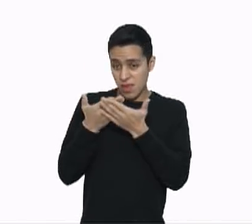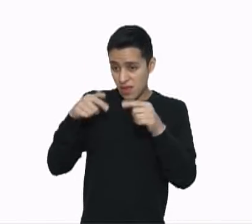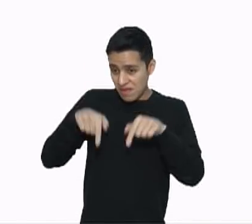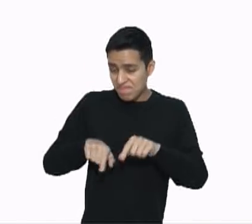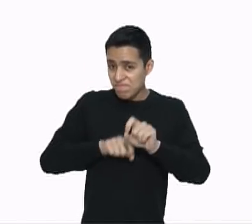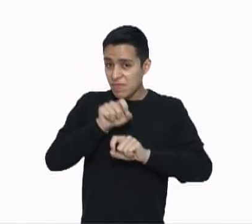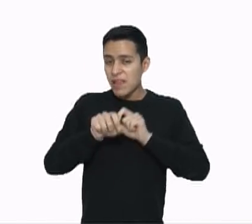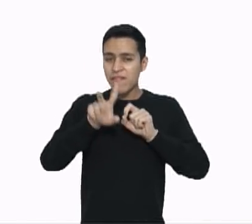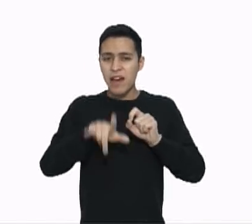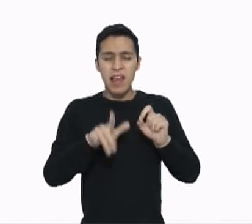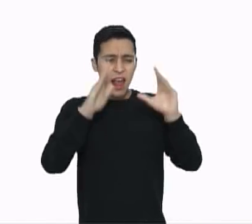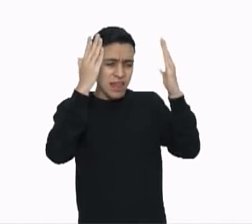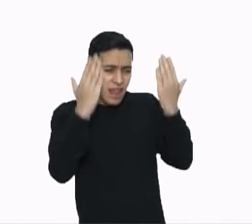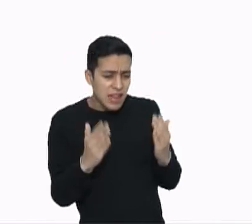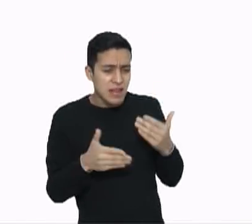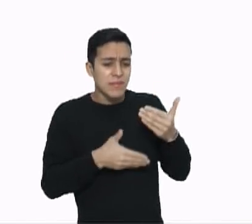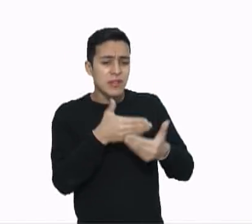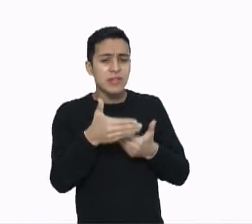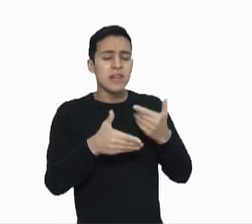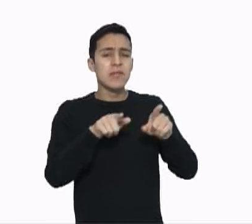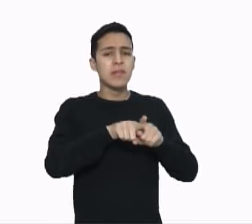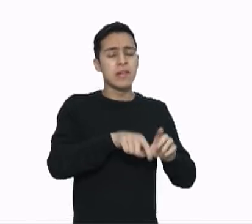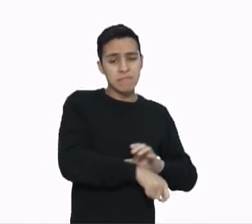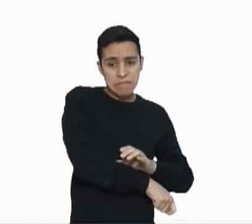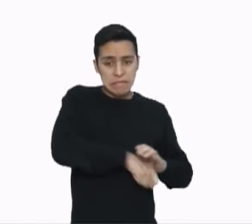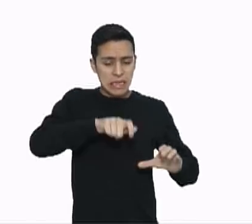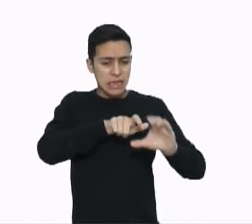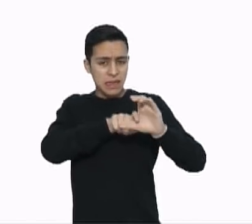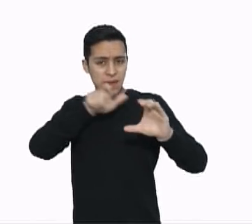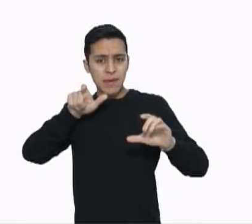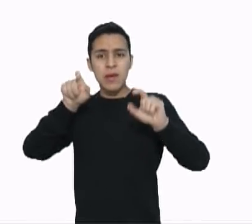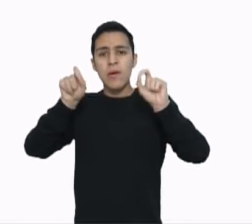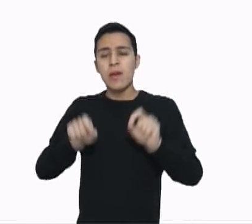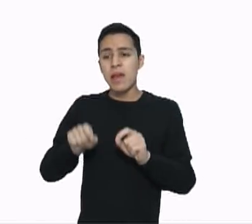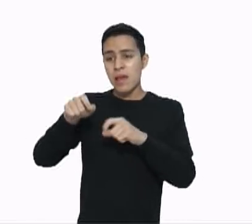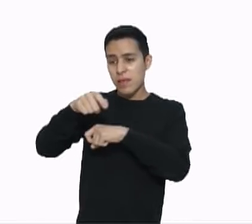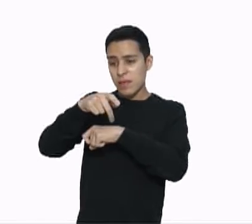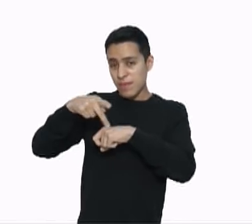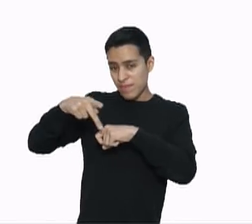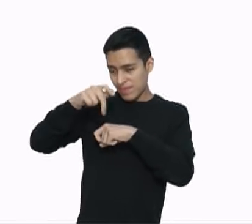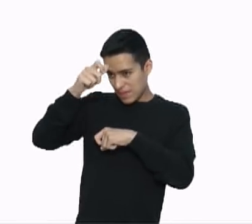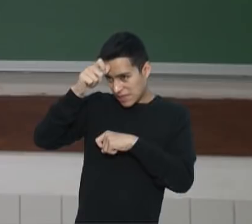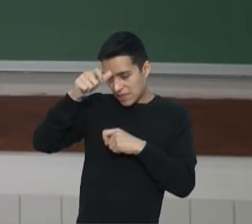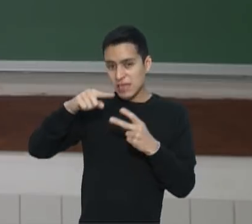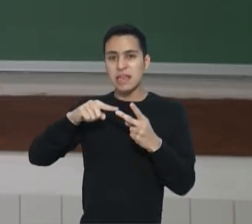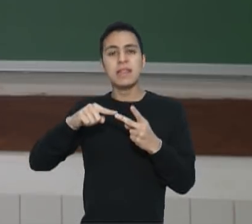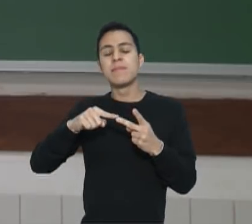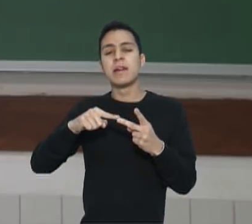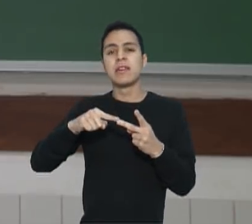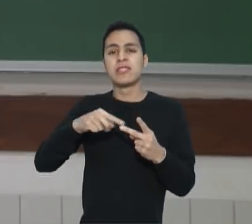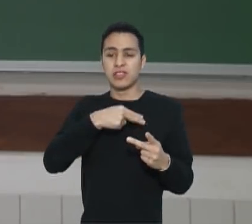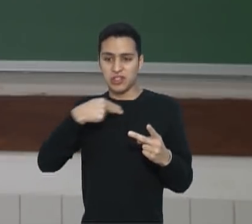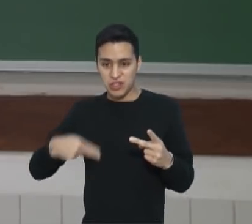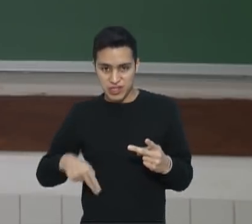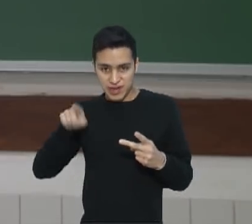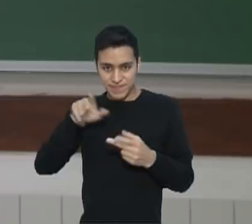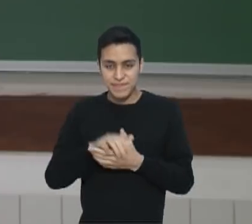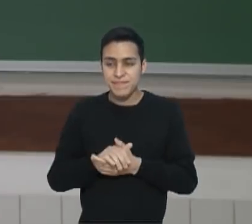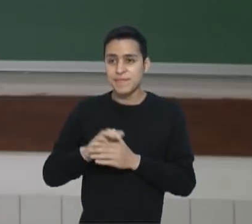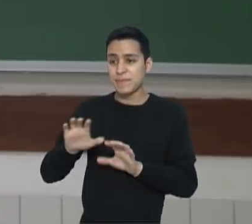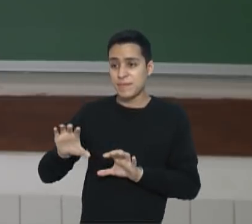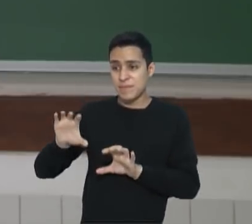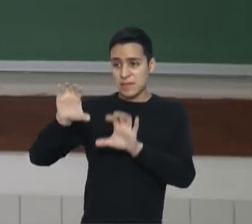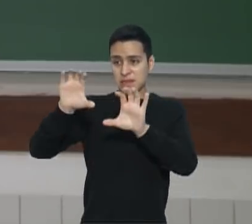os processos de independência da Índia e da China, e da Indochina, aquela região